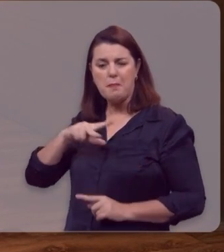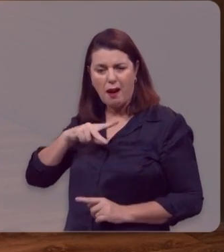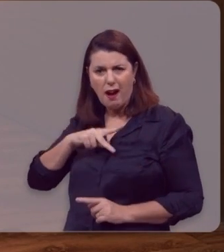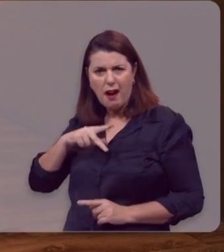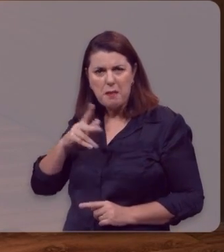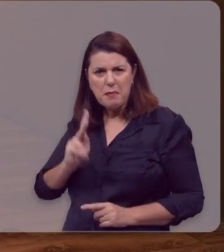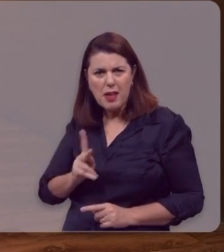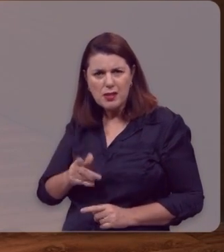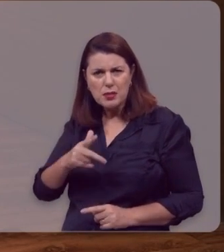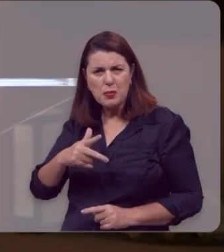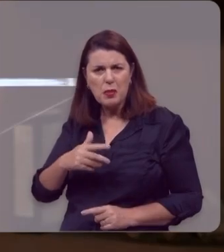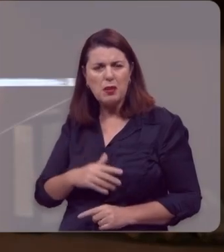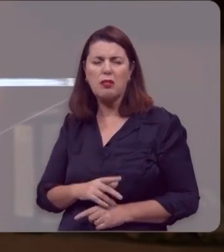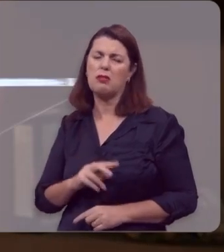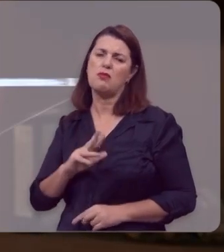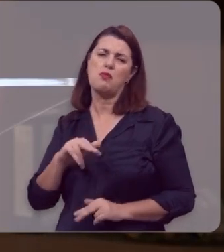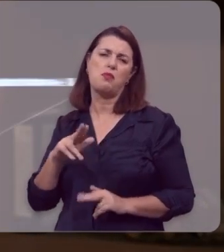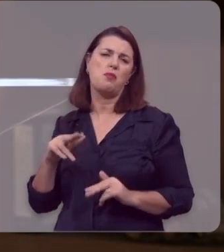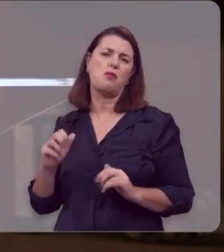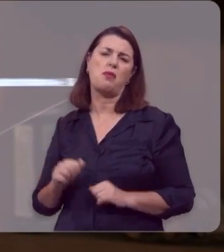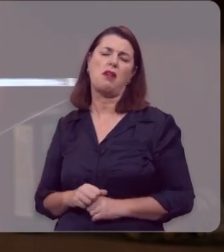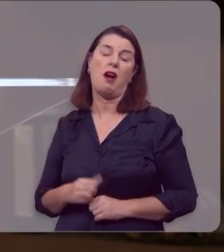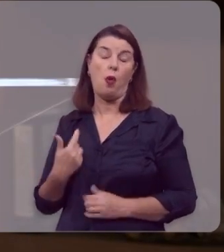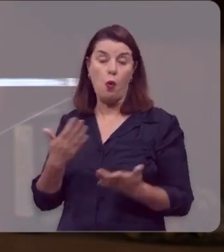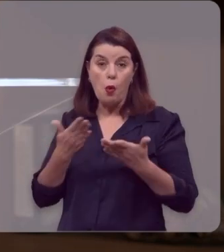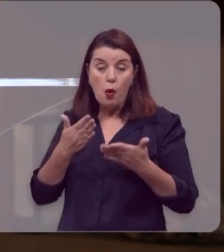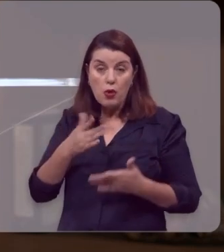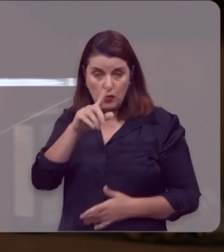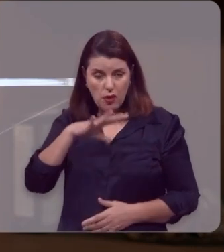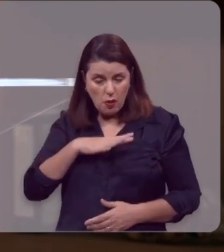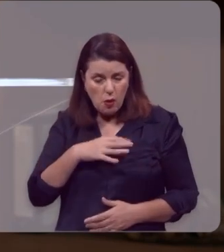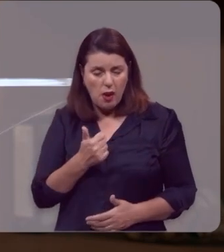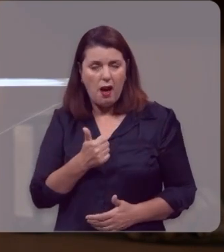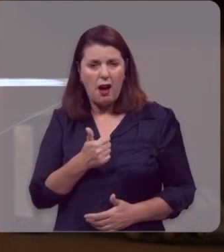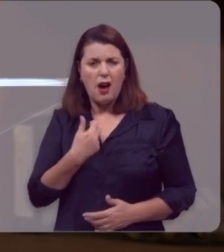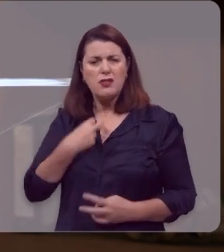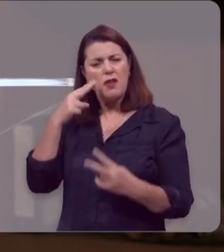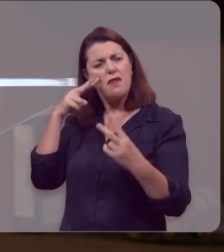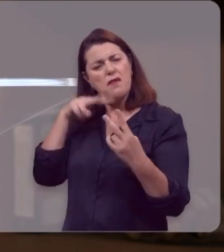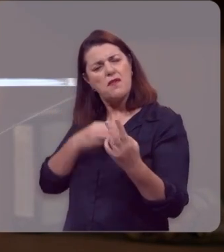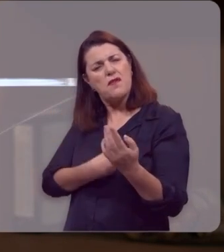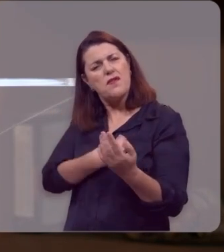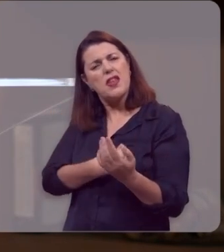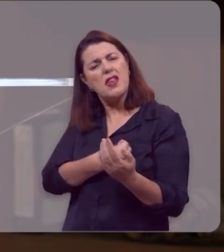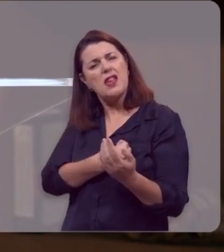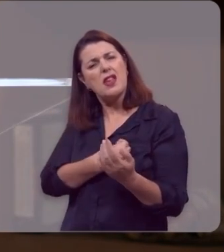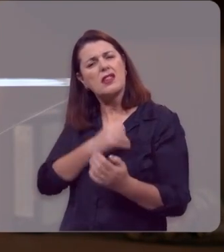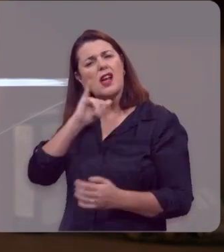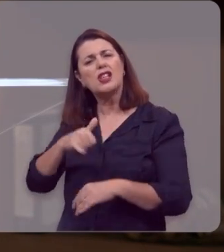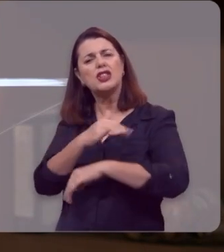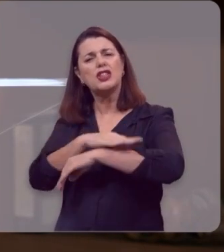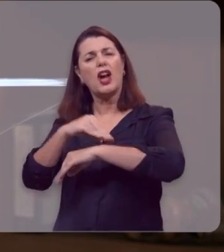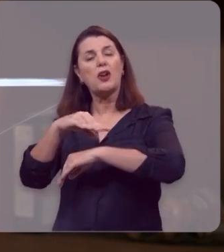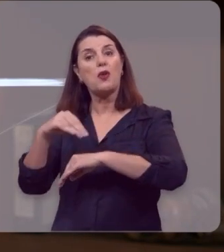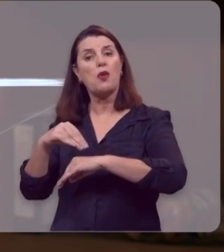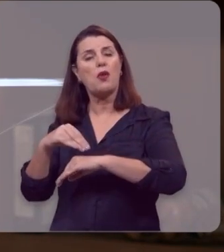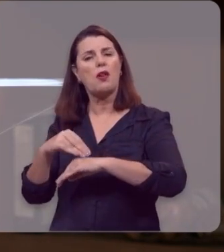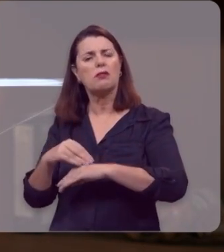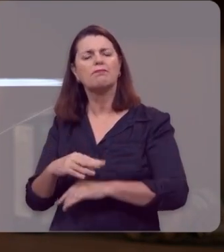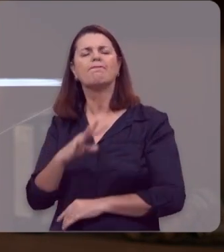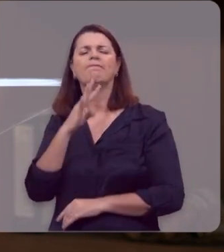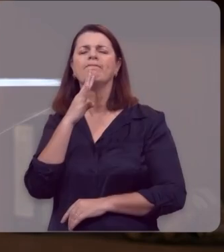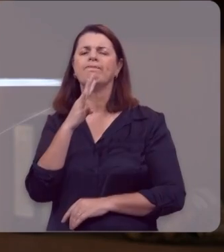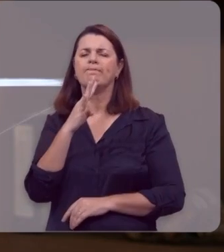pessoal. Hoje eu quero encorajar você a olhar para a vida de Jacó e a reconhecer que